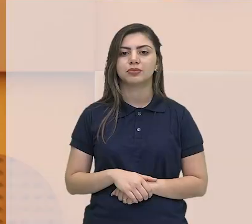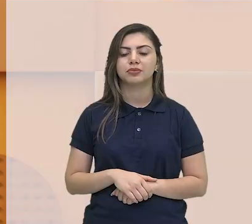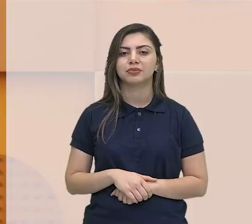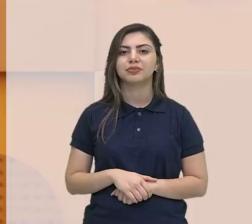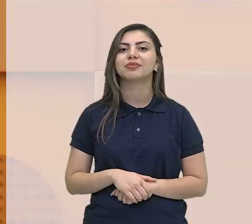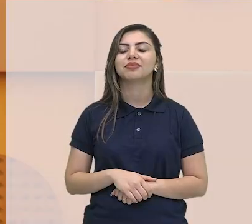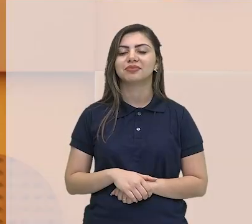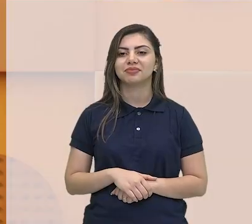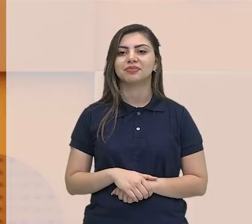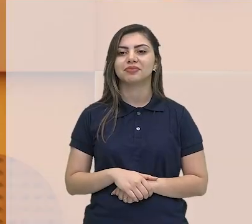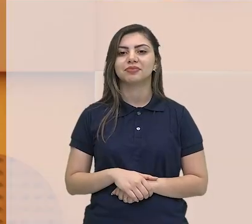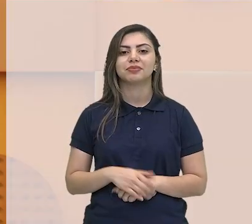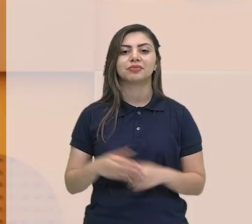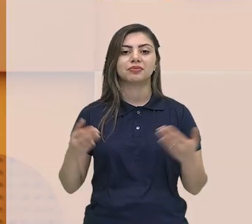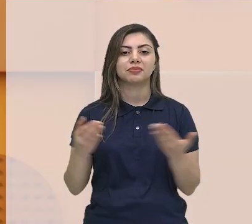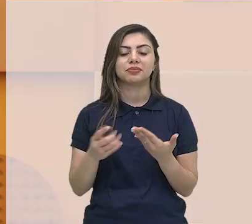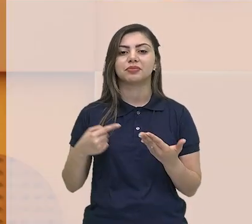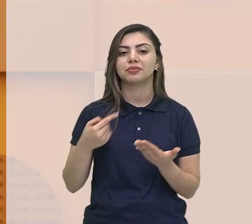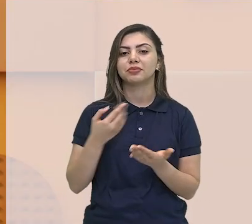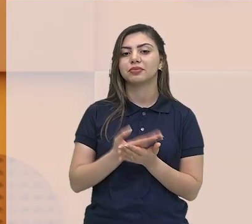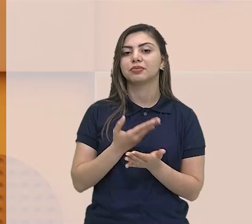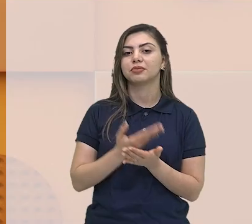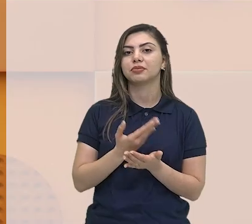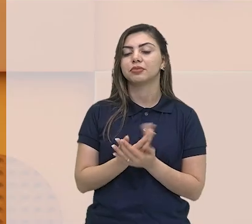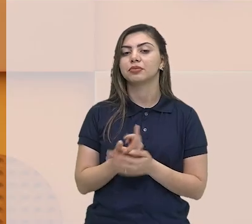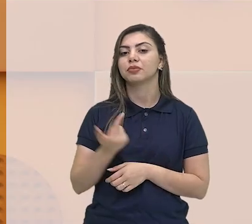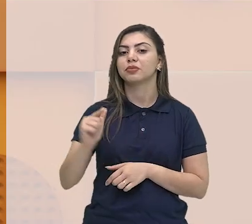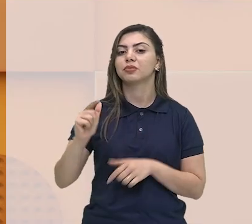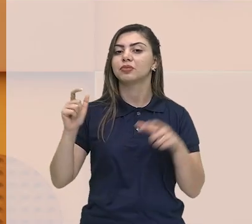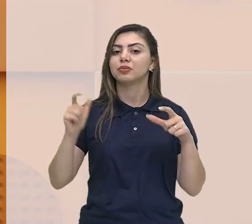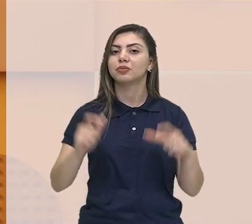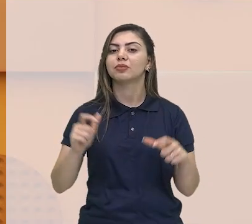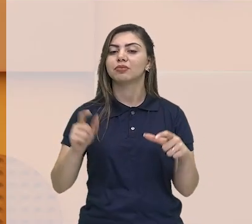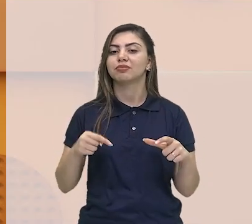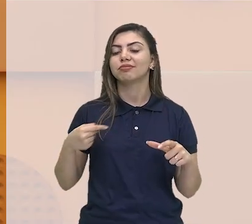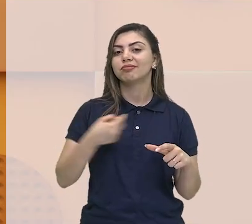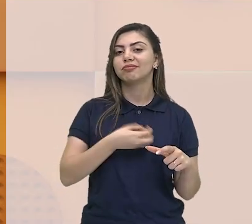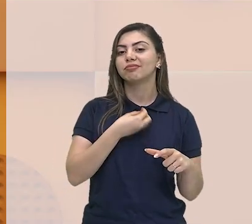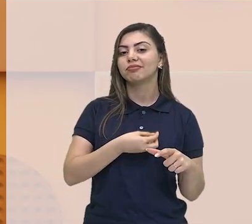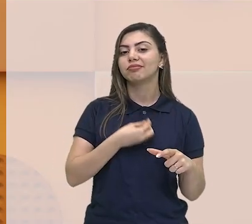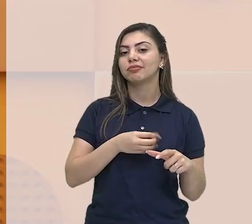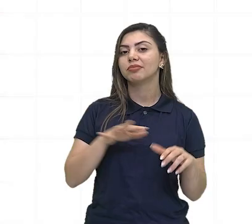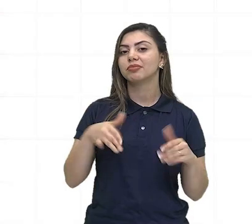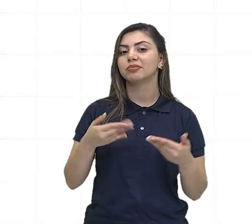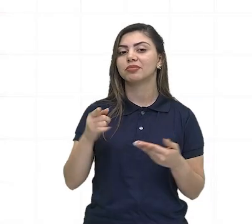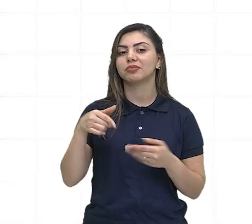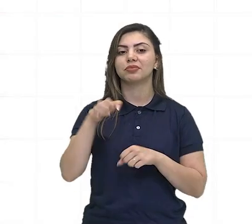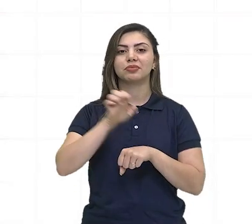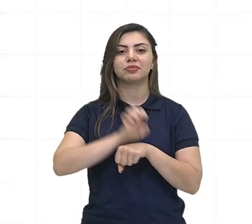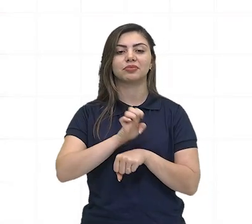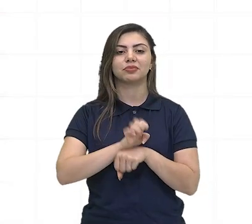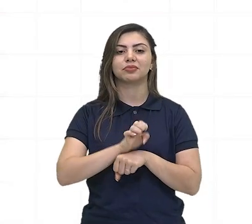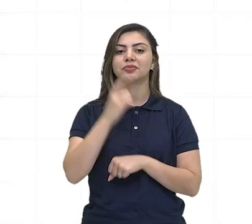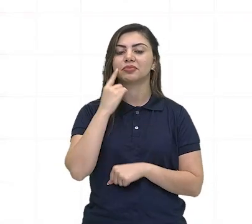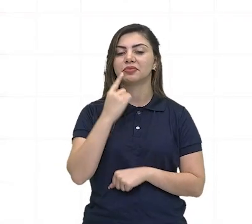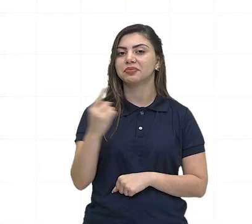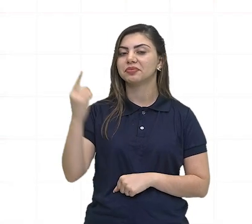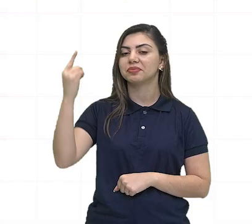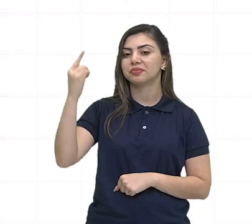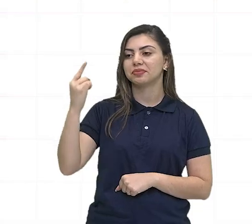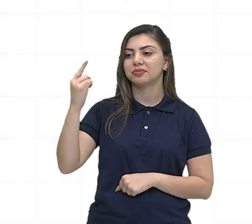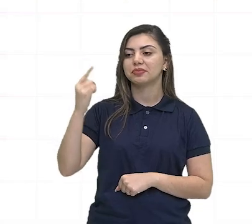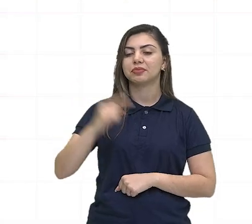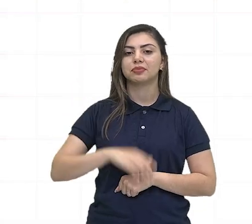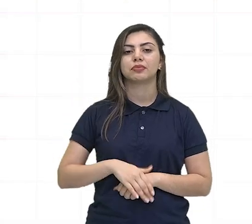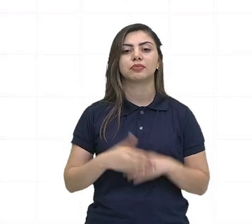Vamos continuar verificando aí outro lugar de vivência, que é o Estado. Então, o Estado ele é